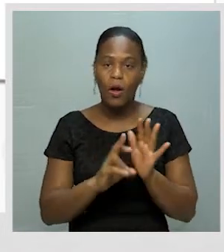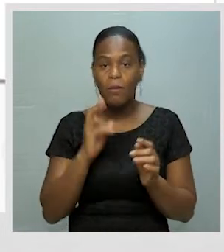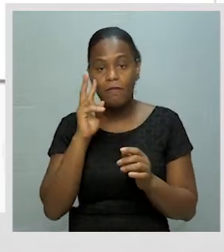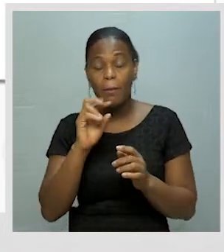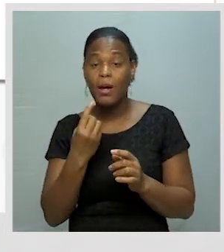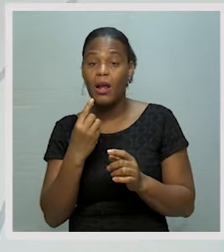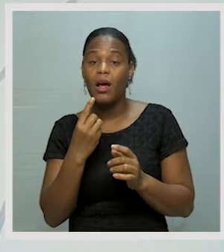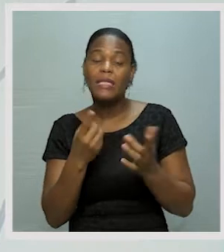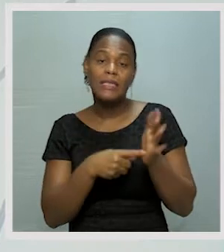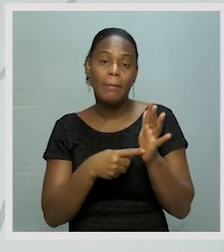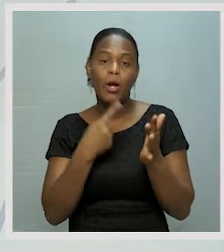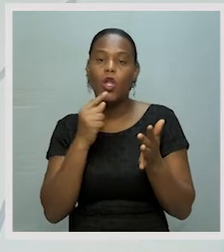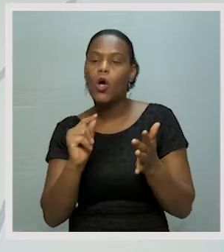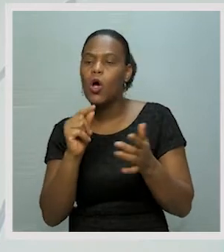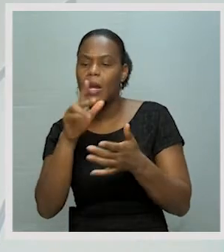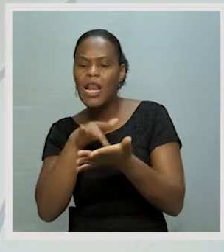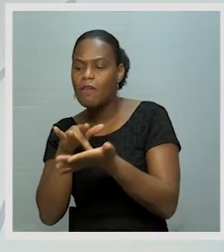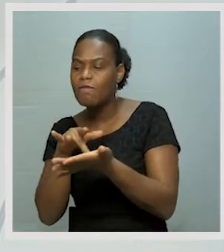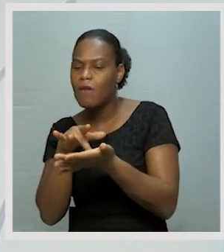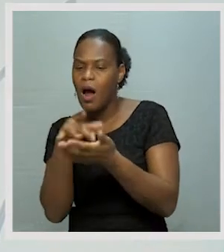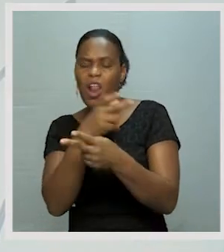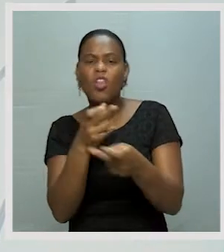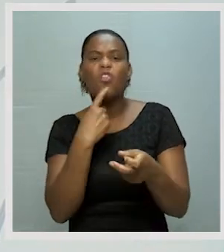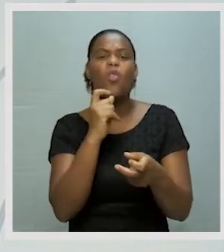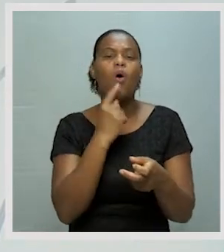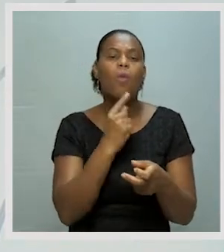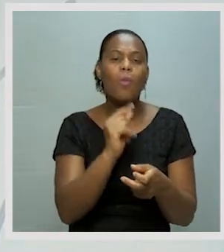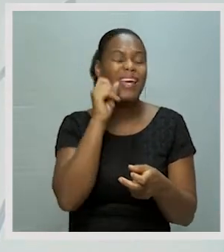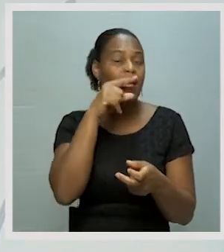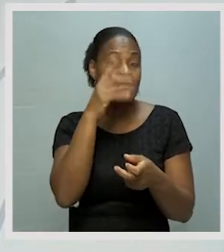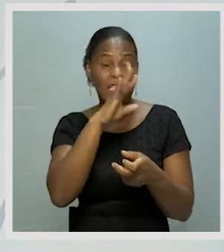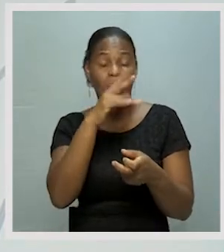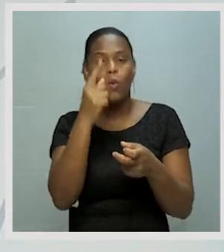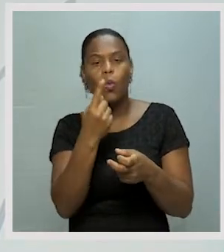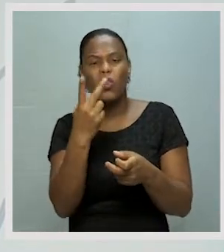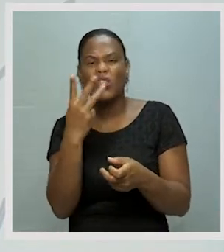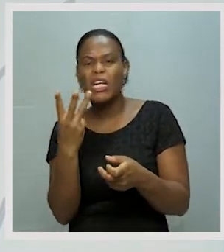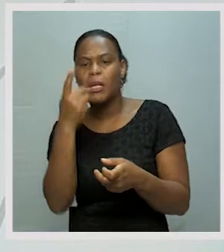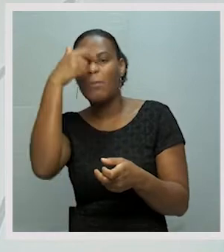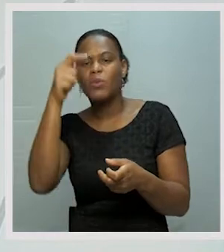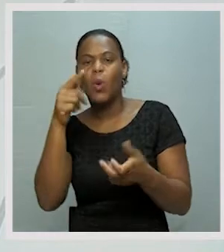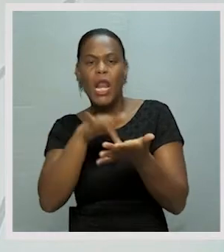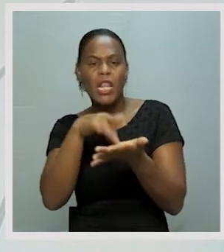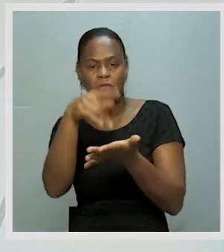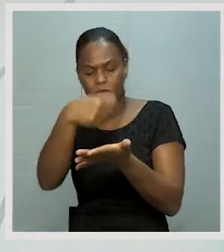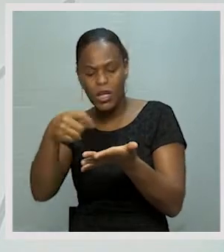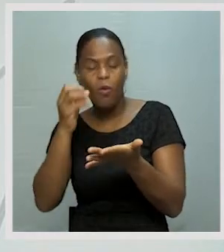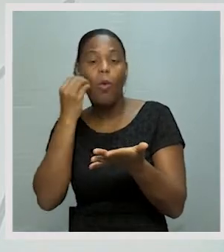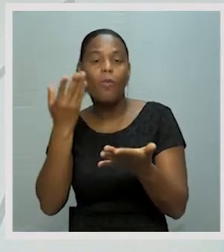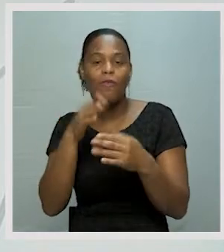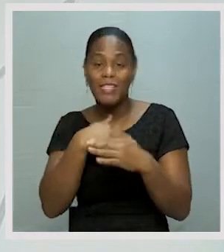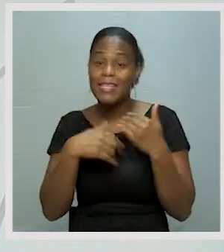Por exemplo, se nós consultarmos vários autores, um autor, 2, 3, como é que nós devemos fazer? Muito bem, é